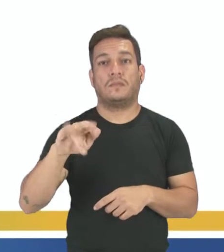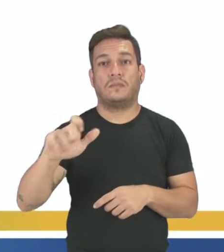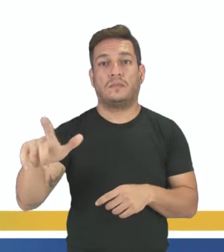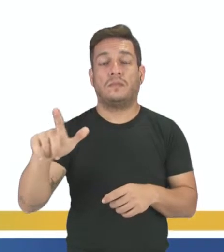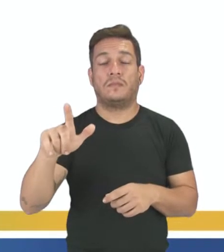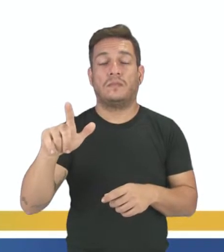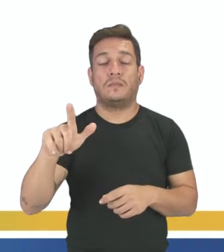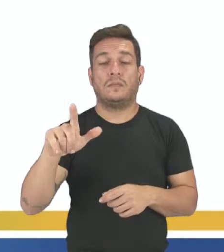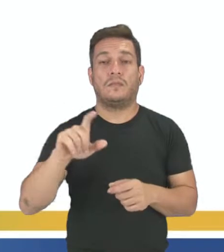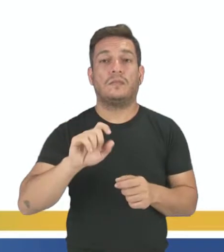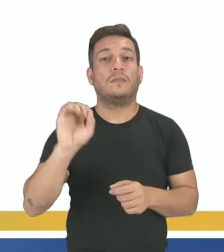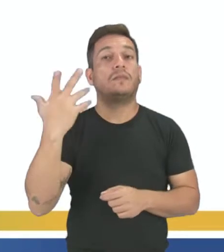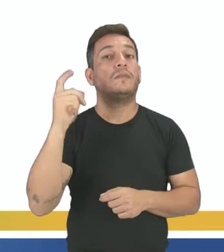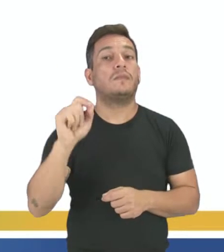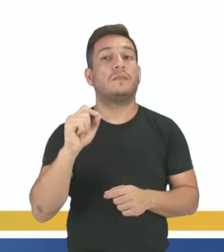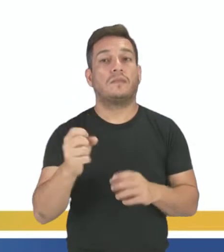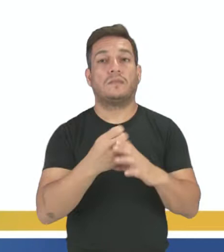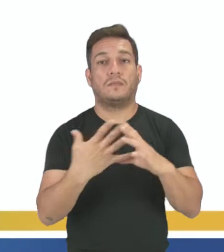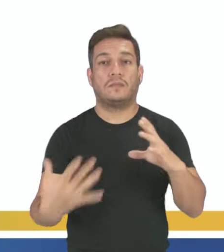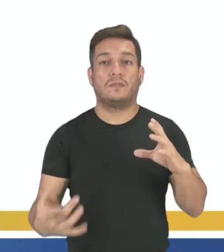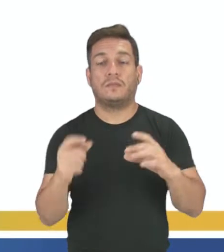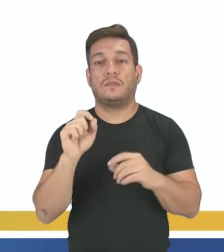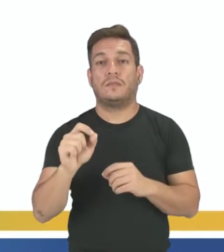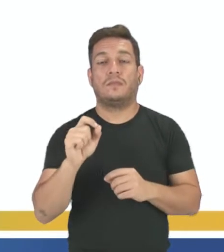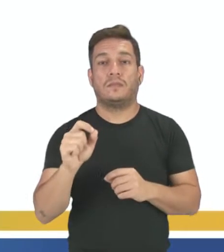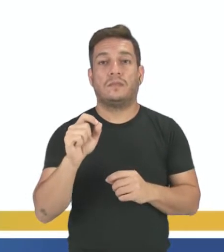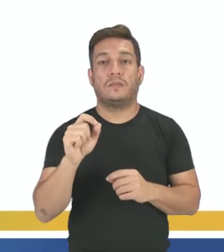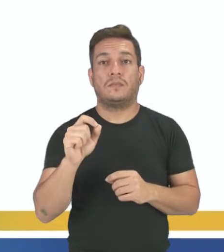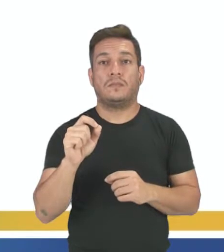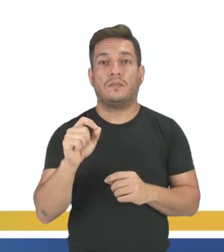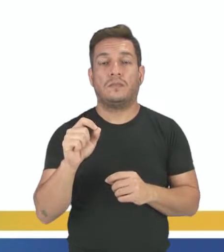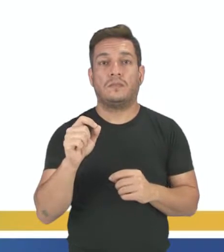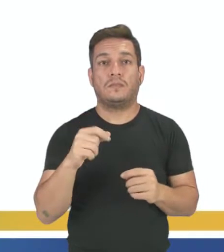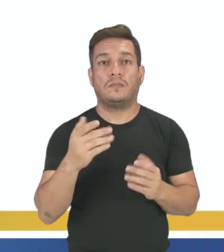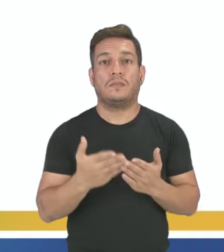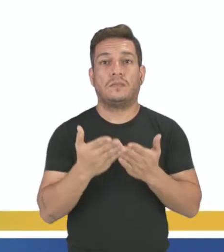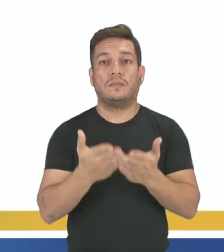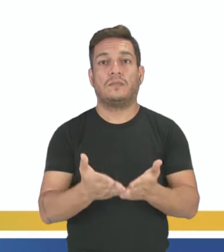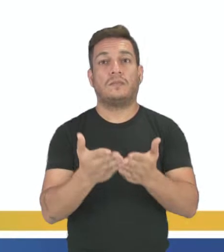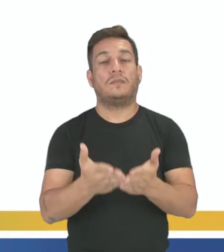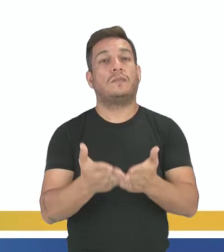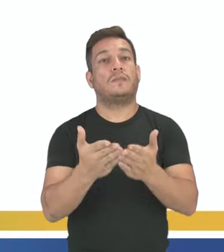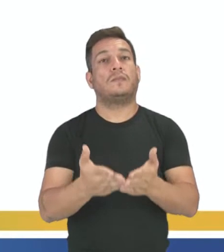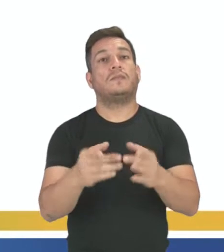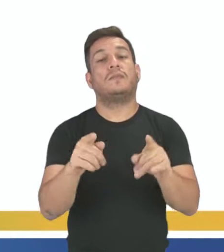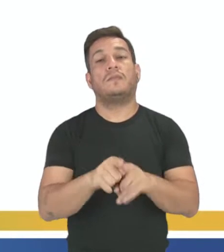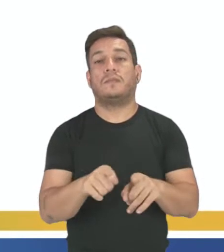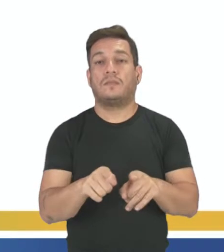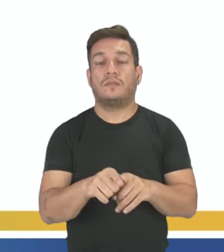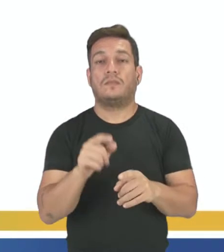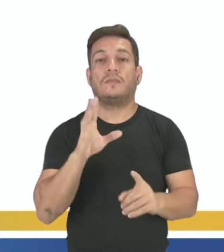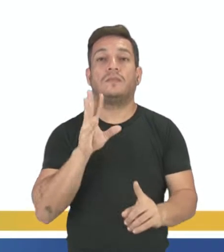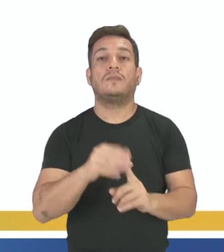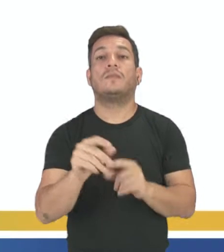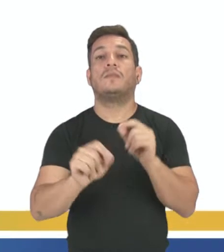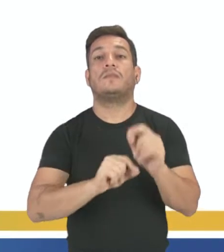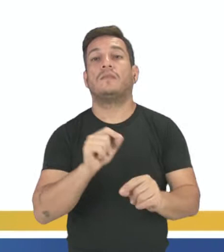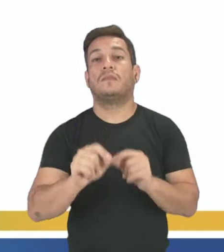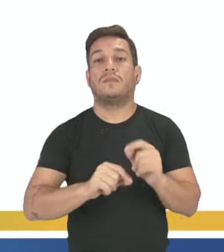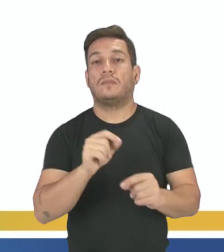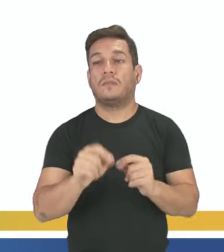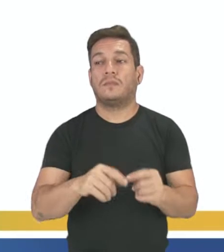período, ele foi caracterizado já por expedições com o